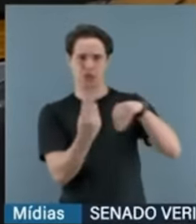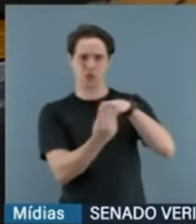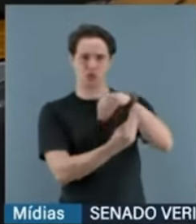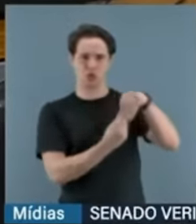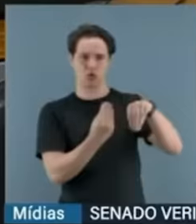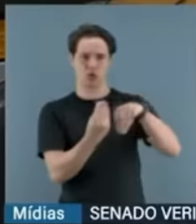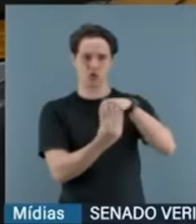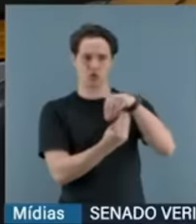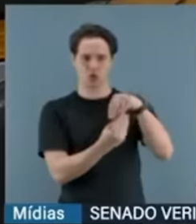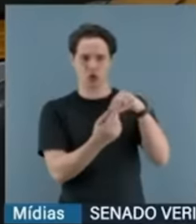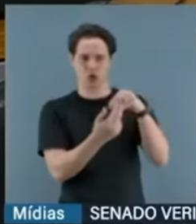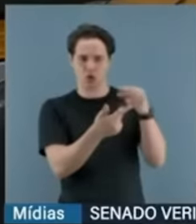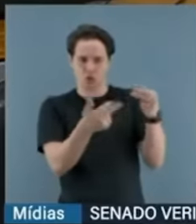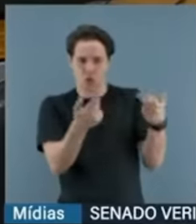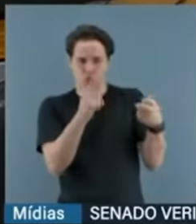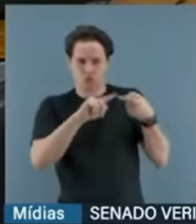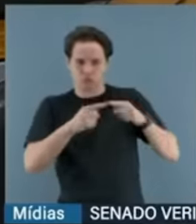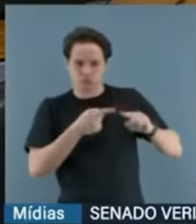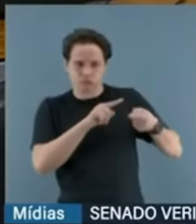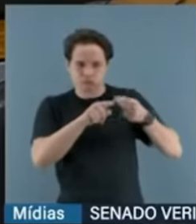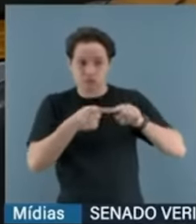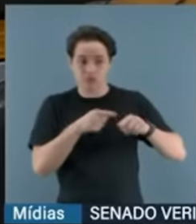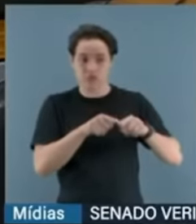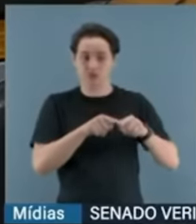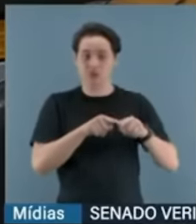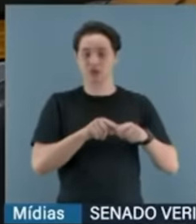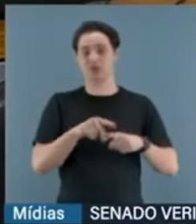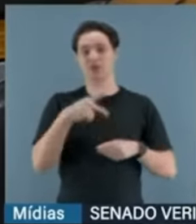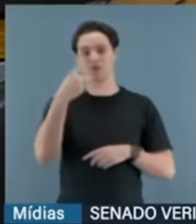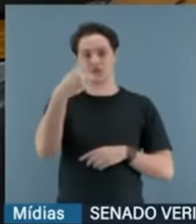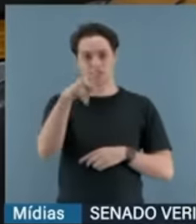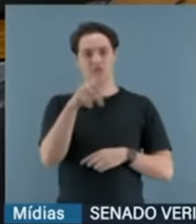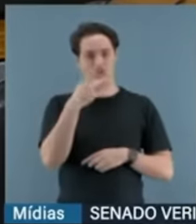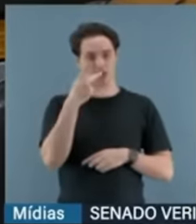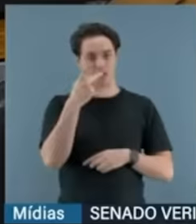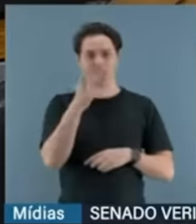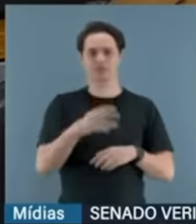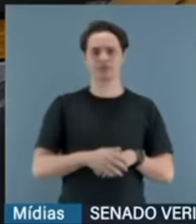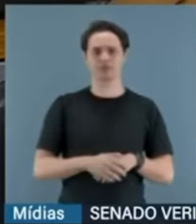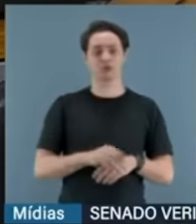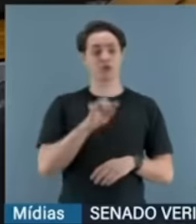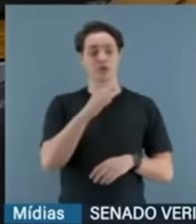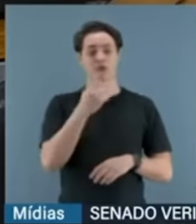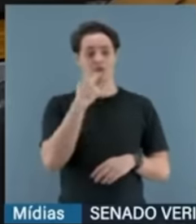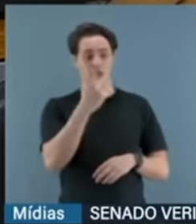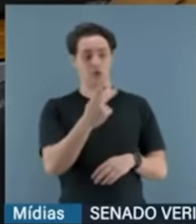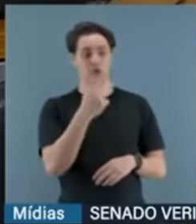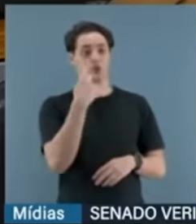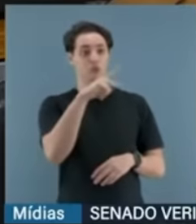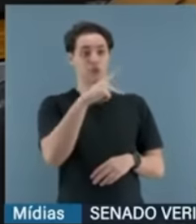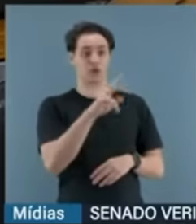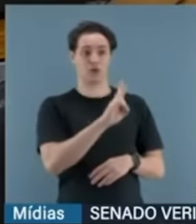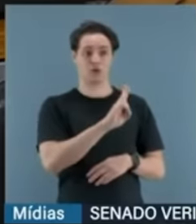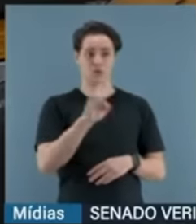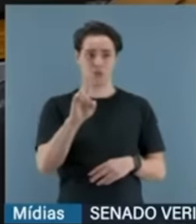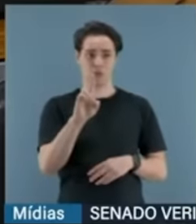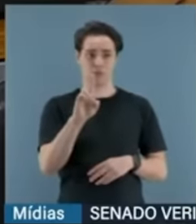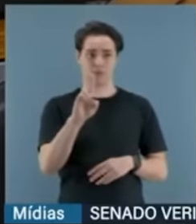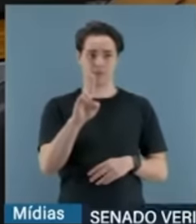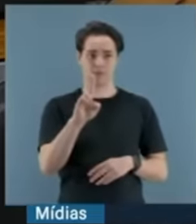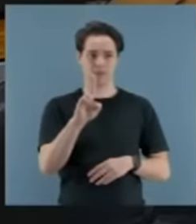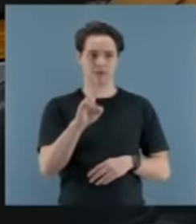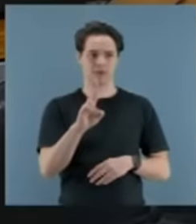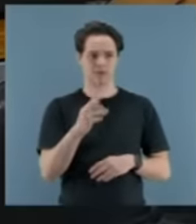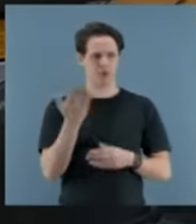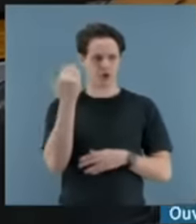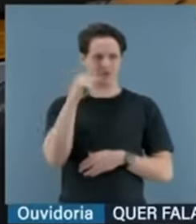em tramas. Foi isso que o senhor disse quando o senhor iniciou aqui. O seu nome foi envolvido. O senhor disse assim, que o seu nome, nos 15